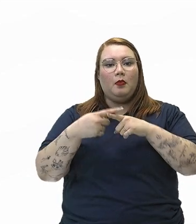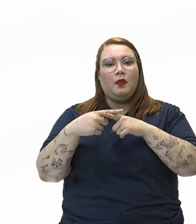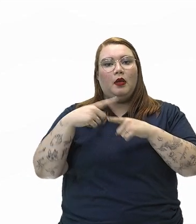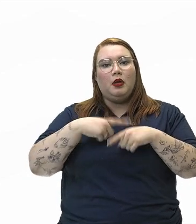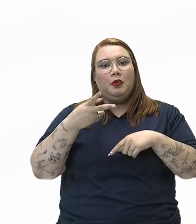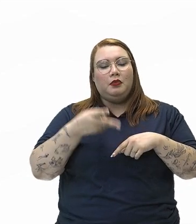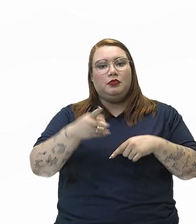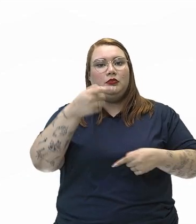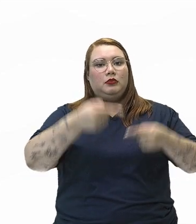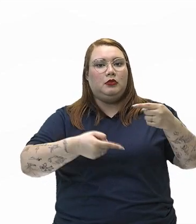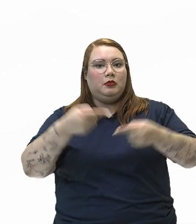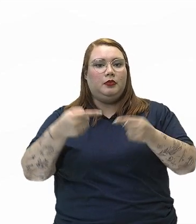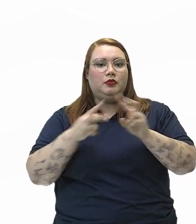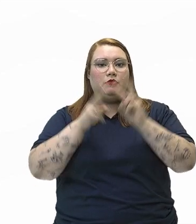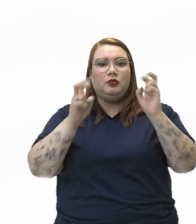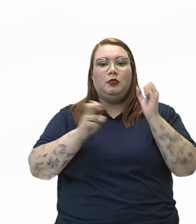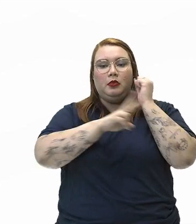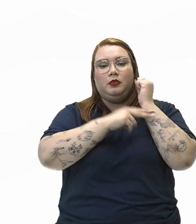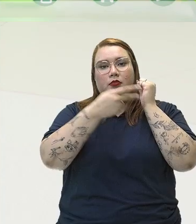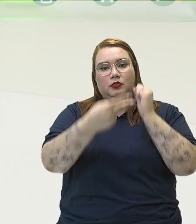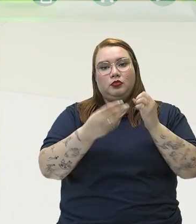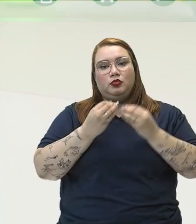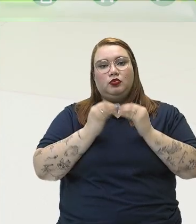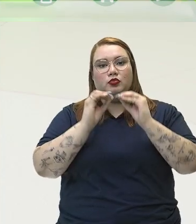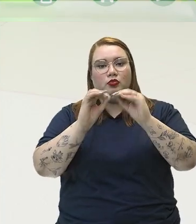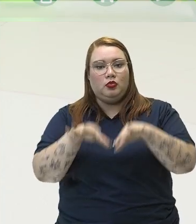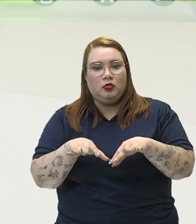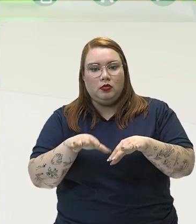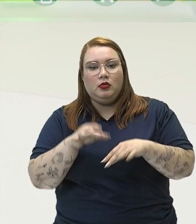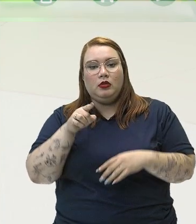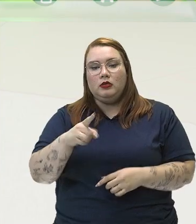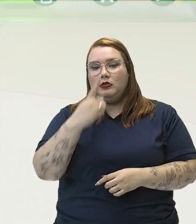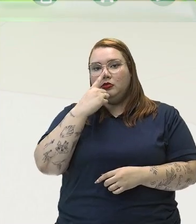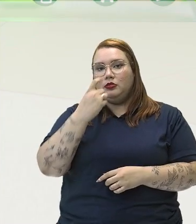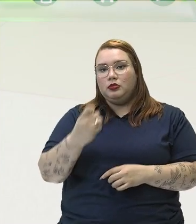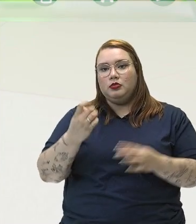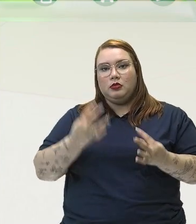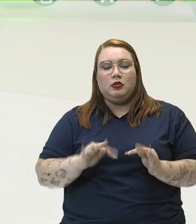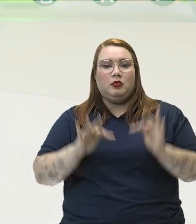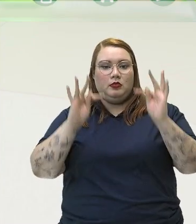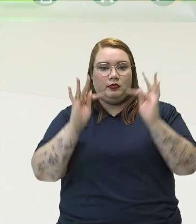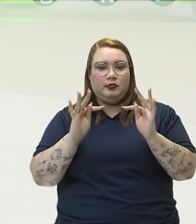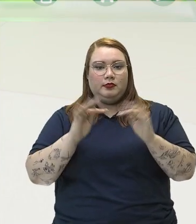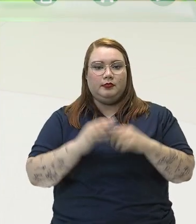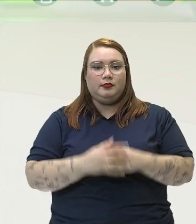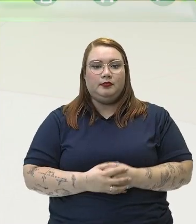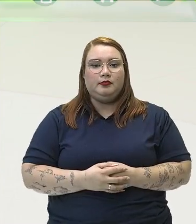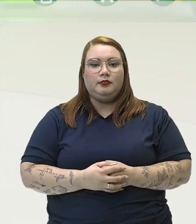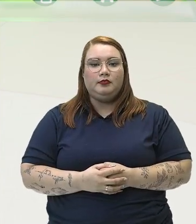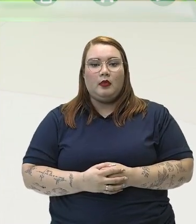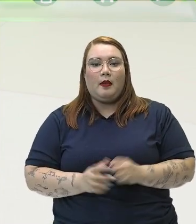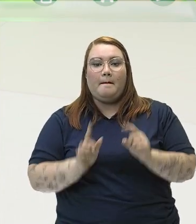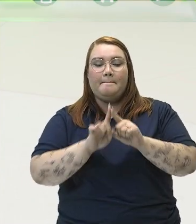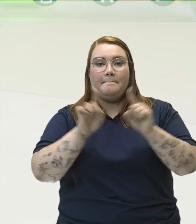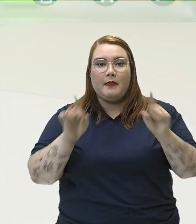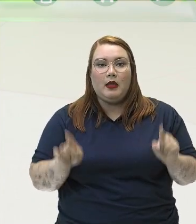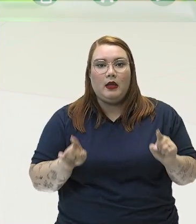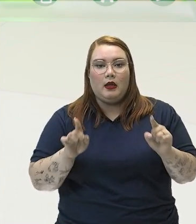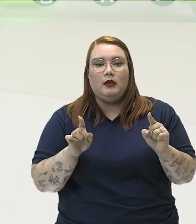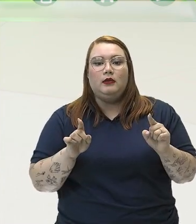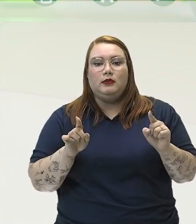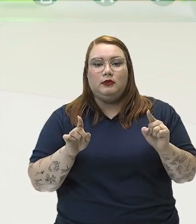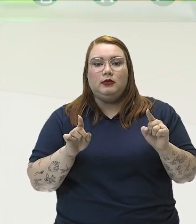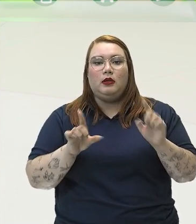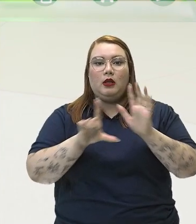debate sobre as consequências do descarte desse lixo eletrônico. Mas a lei